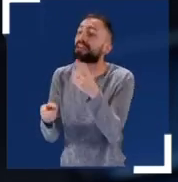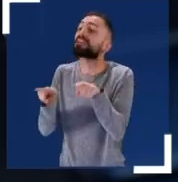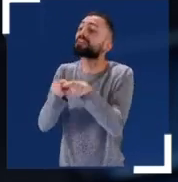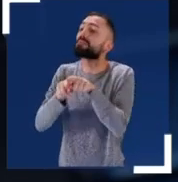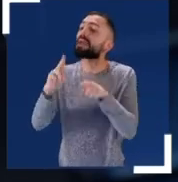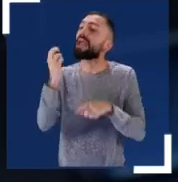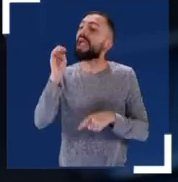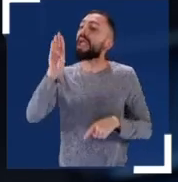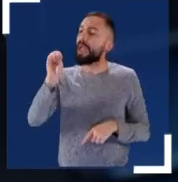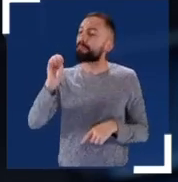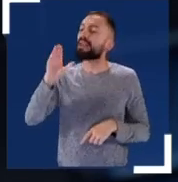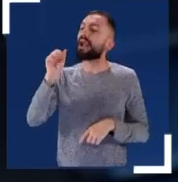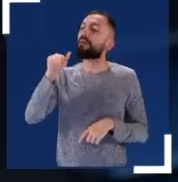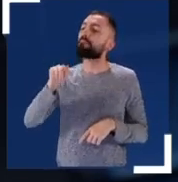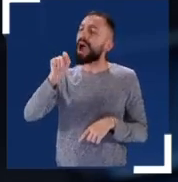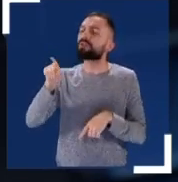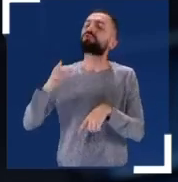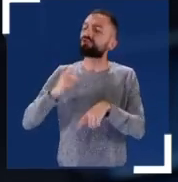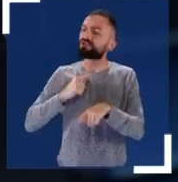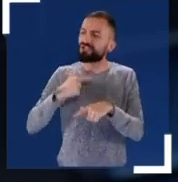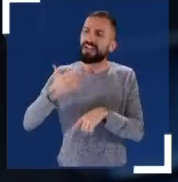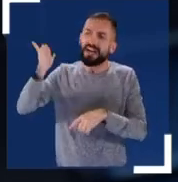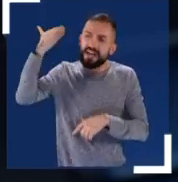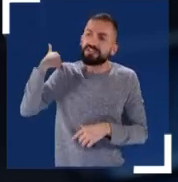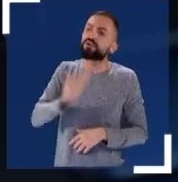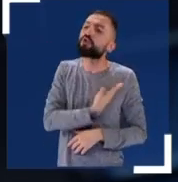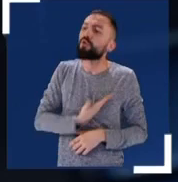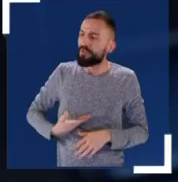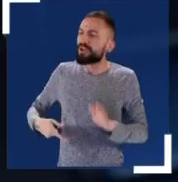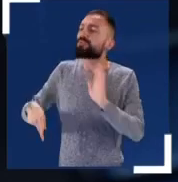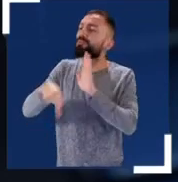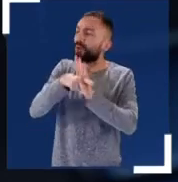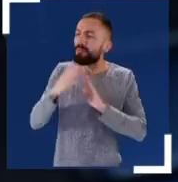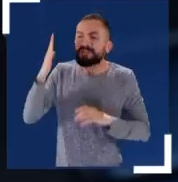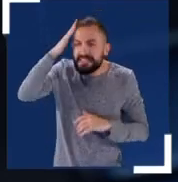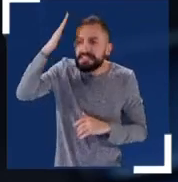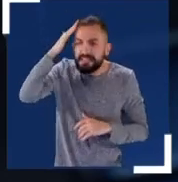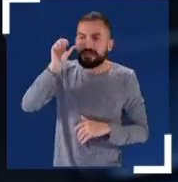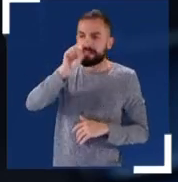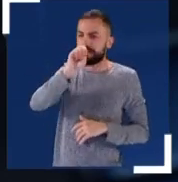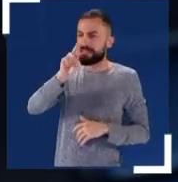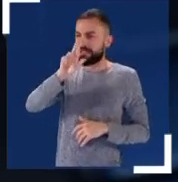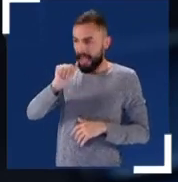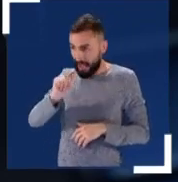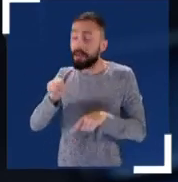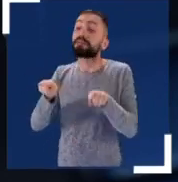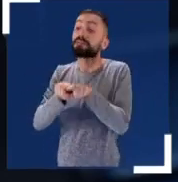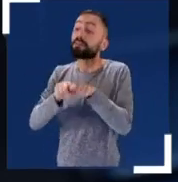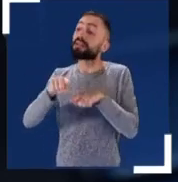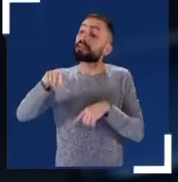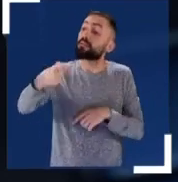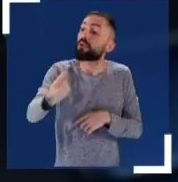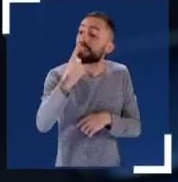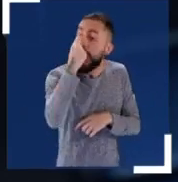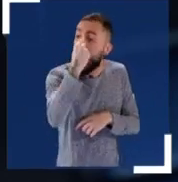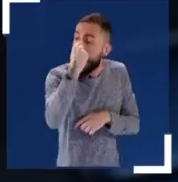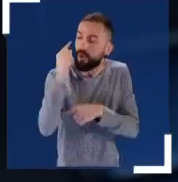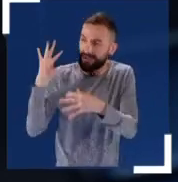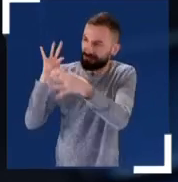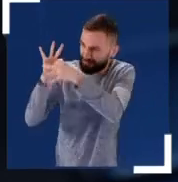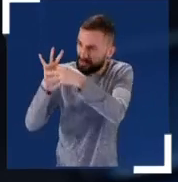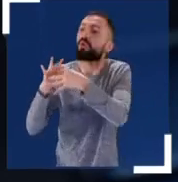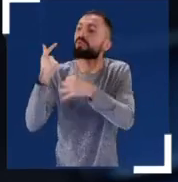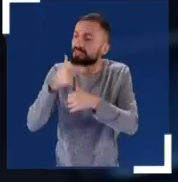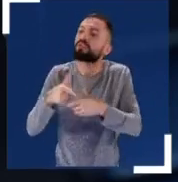boa iniciativa feita no governo José Serra, depois implementada no governo Alckmin e que pode e deve